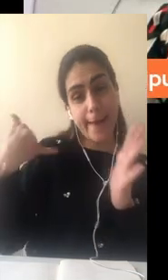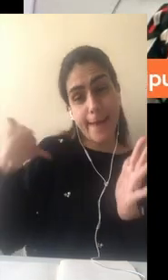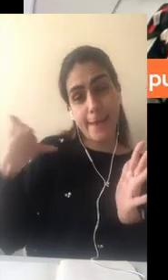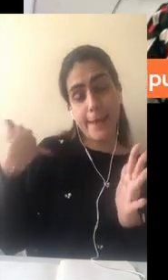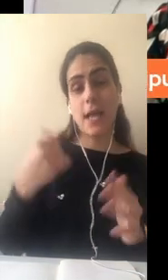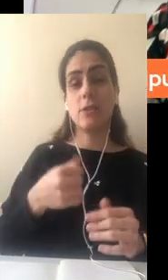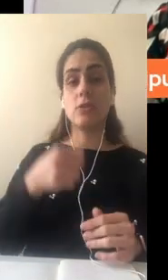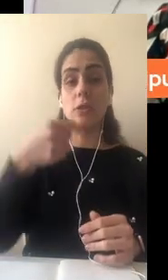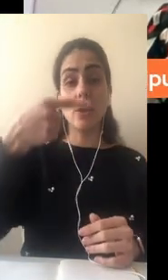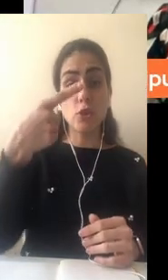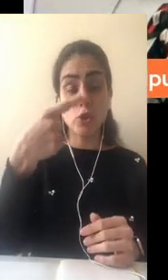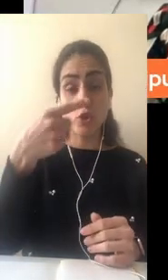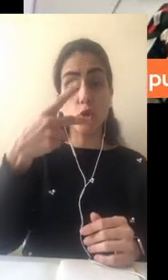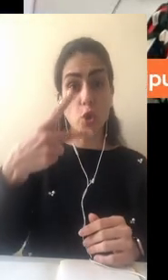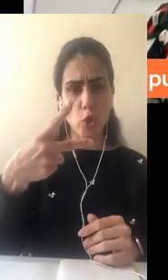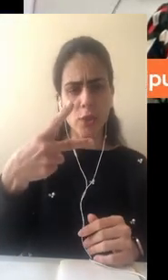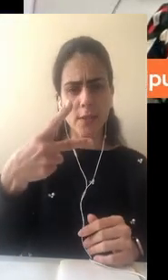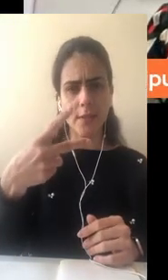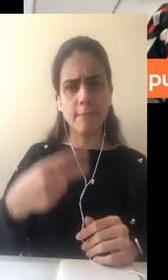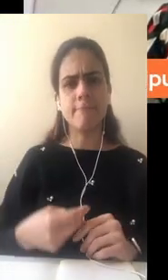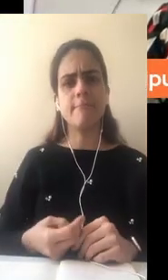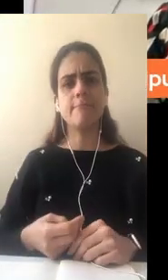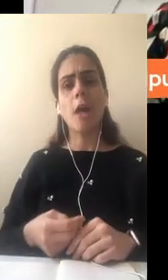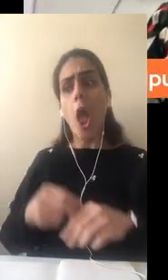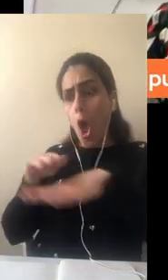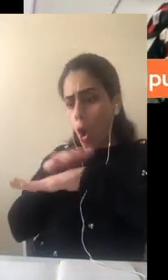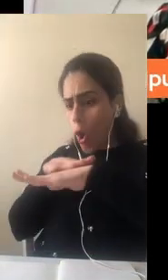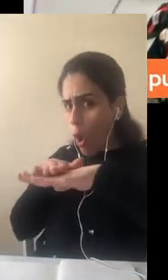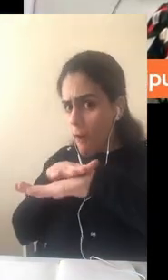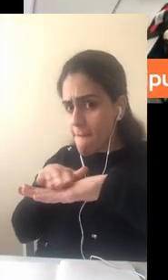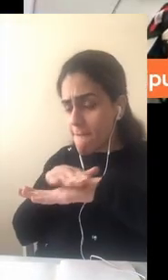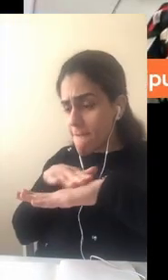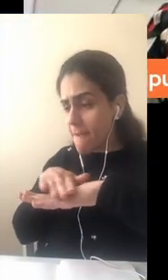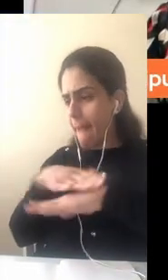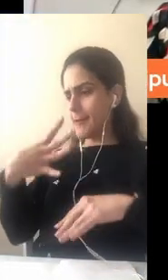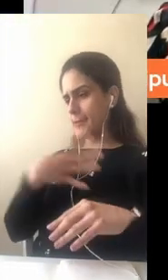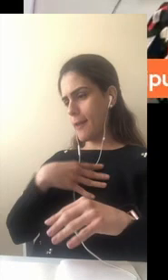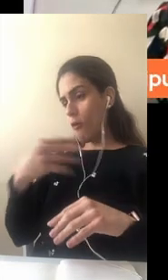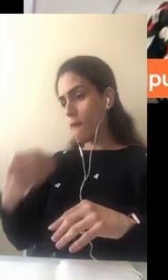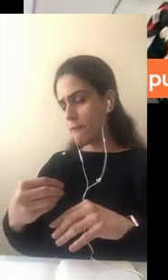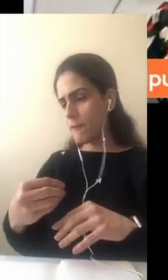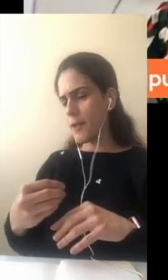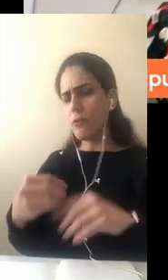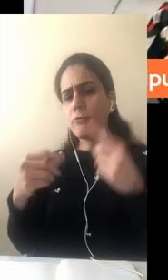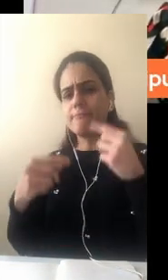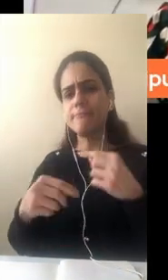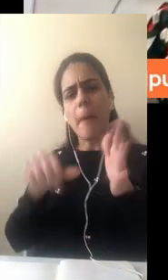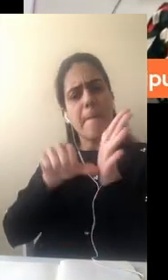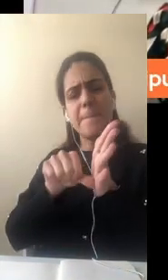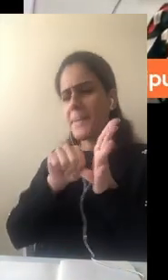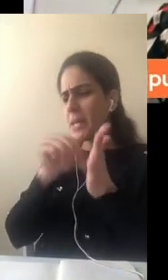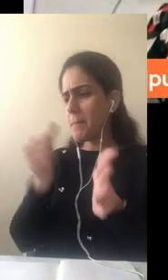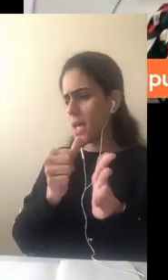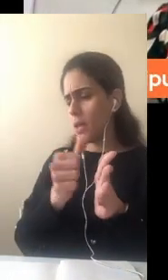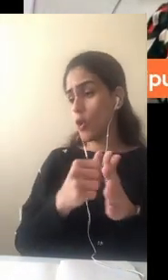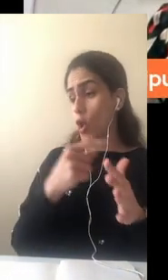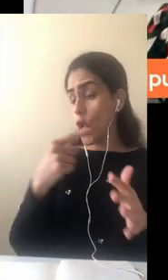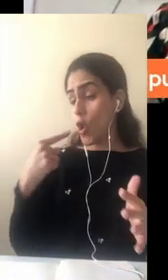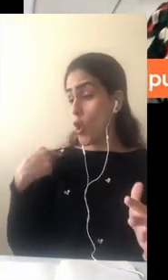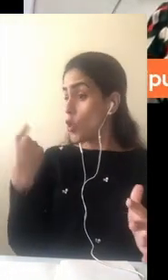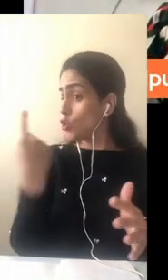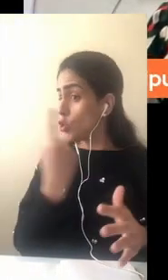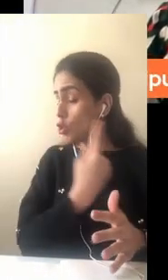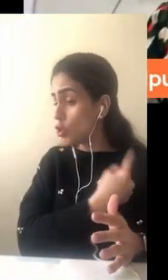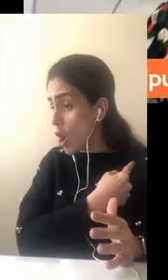lá, o ponto 1. Não é uma festa cristã e nós, né, somos da fé cristã. A gente professa a fé cristã, nós